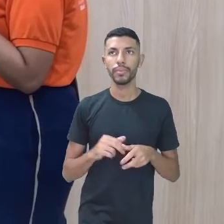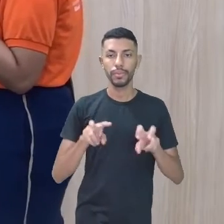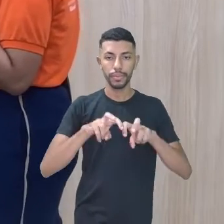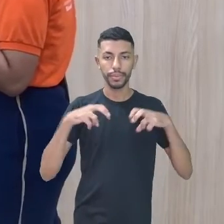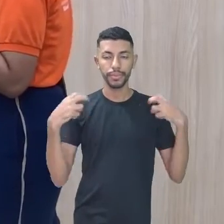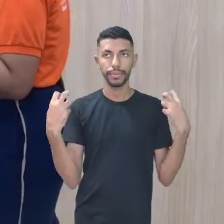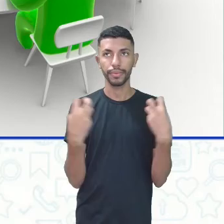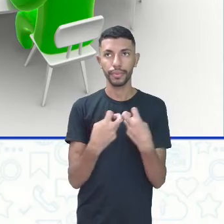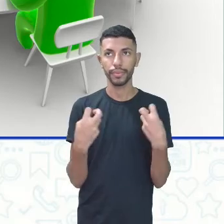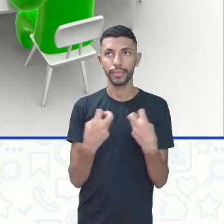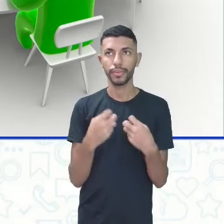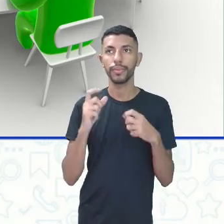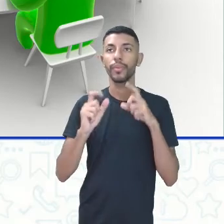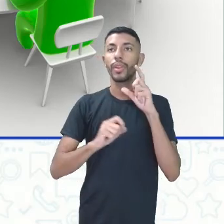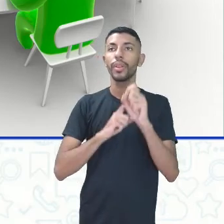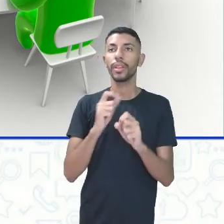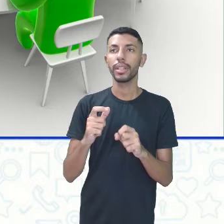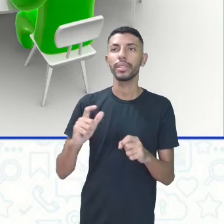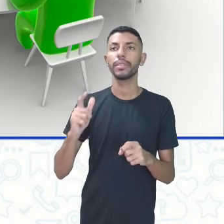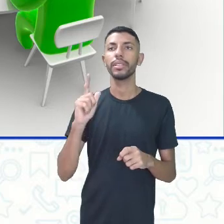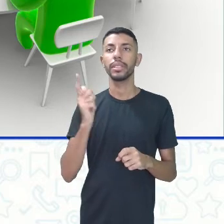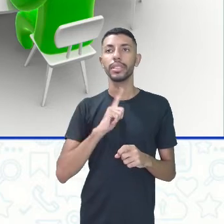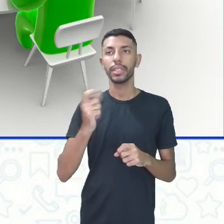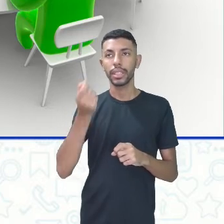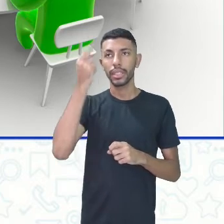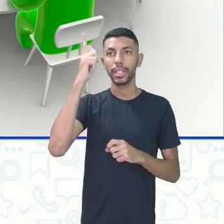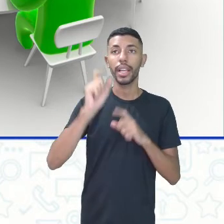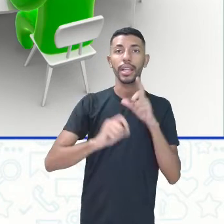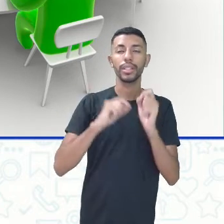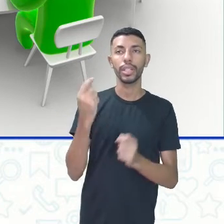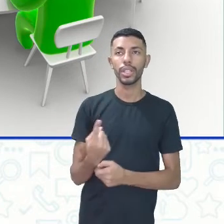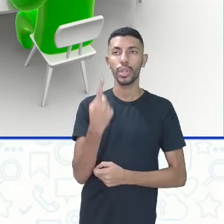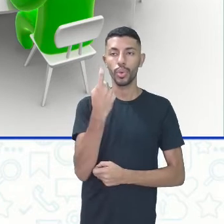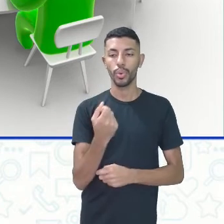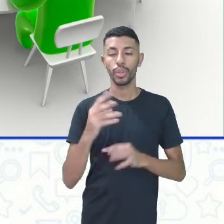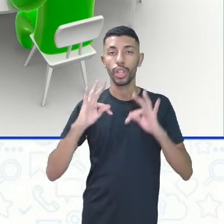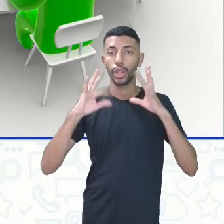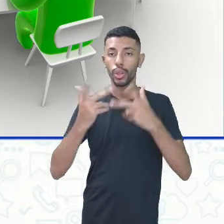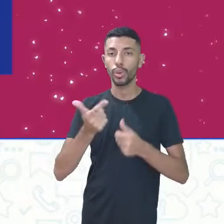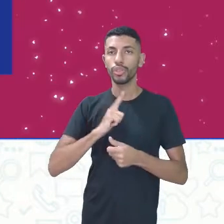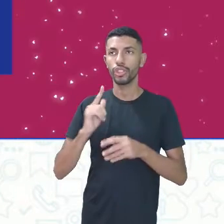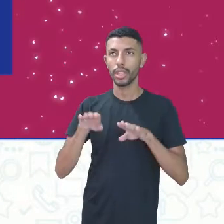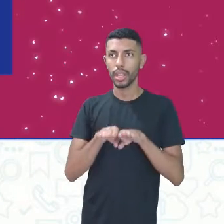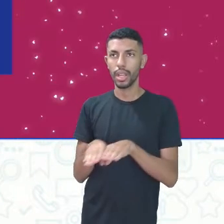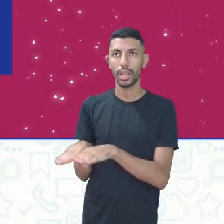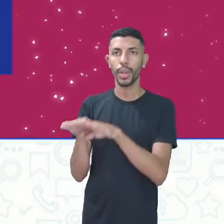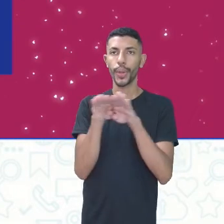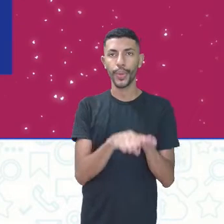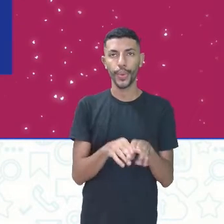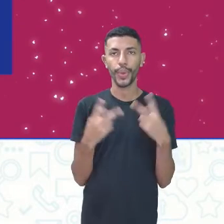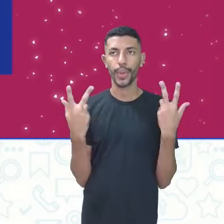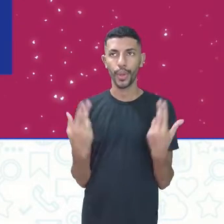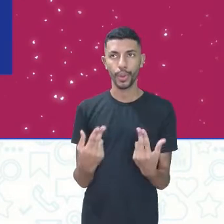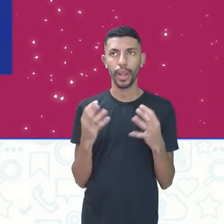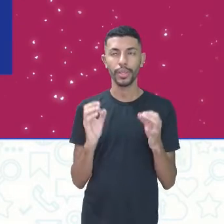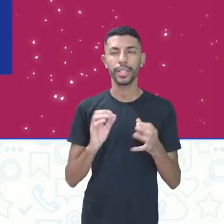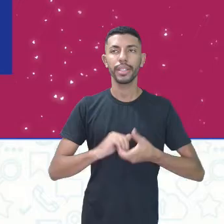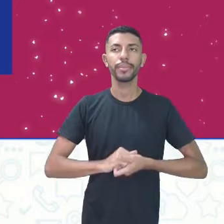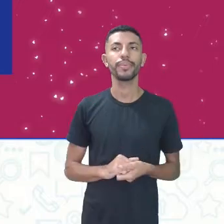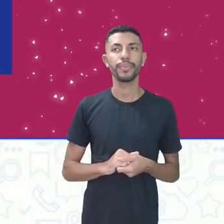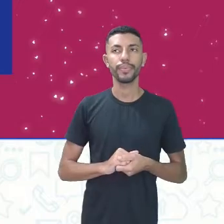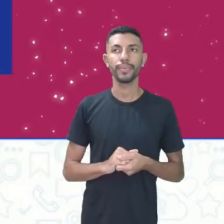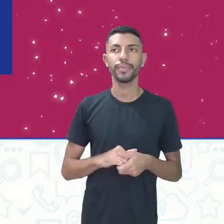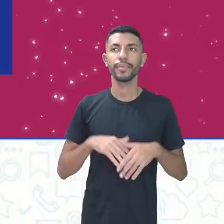mesa redonda. A mesa redonda, enquanto forma, passa a ideia de uma unidade, em que todos têm igualdade de fala, já falei isso um pouquinho para